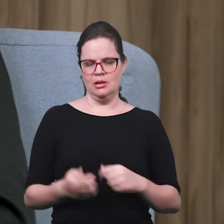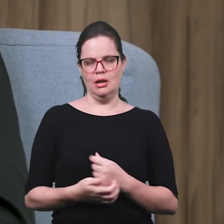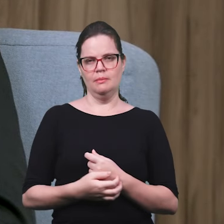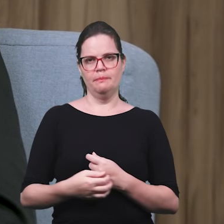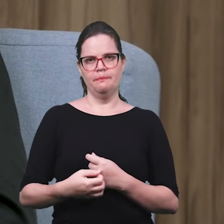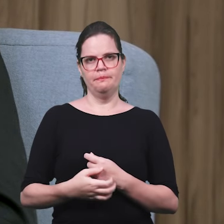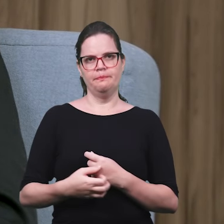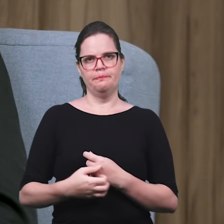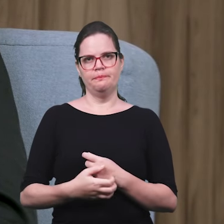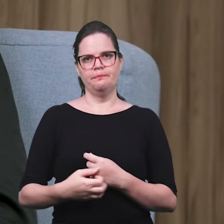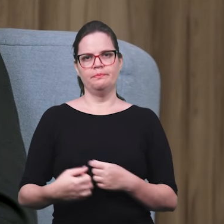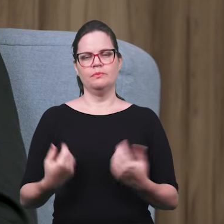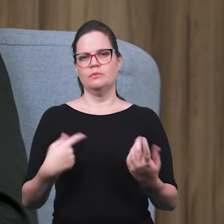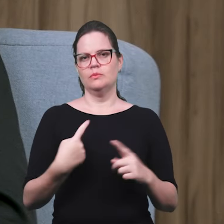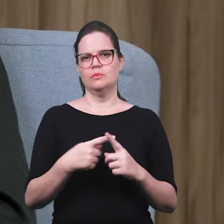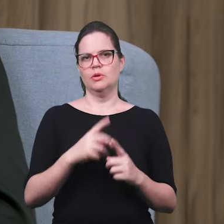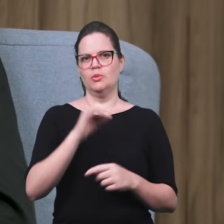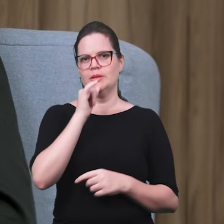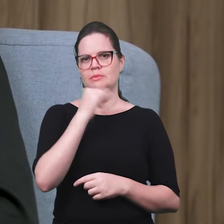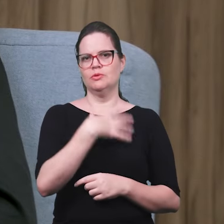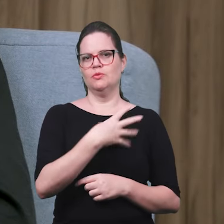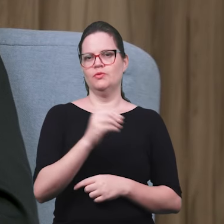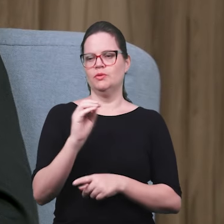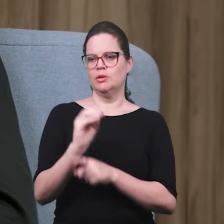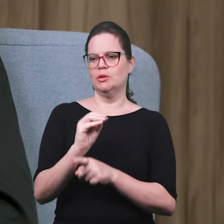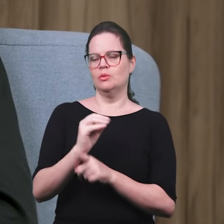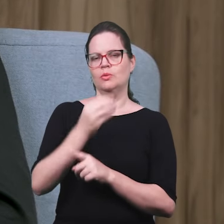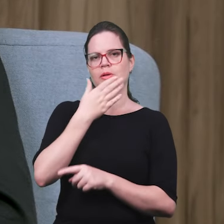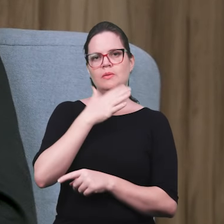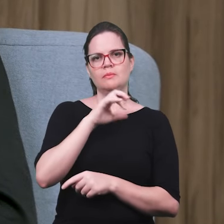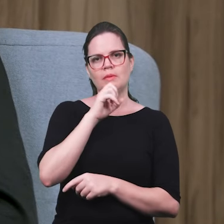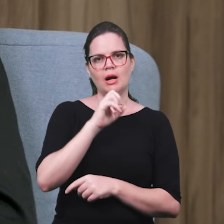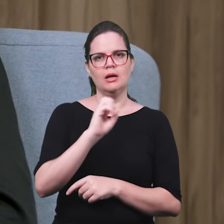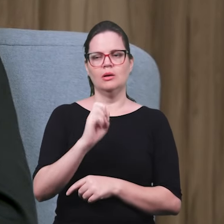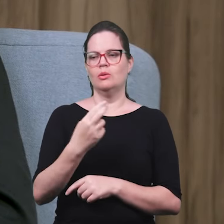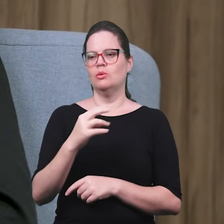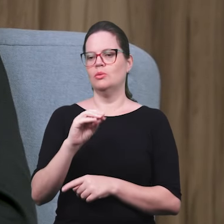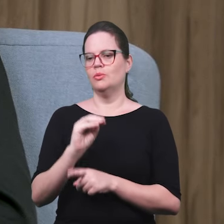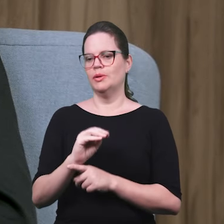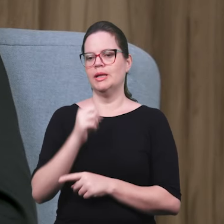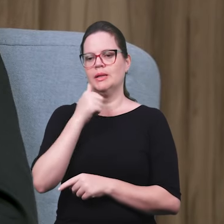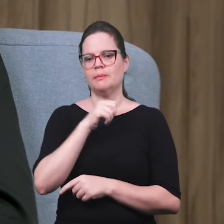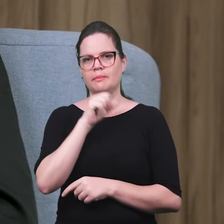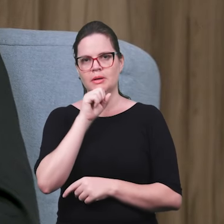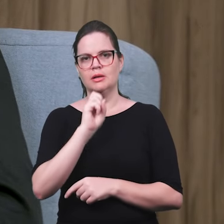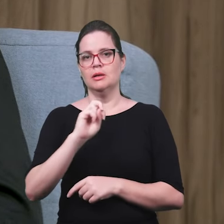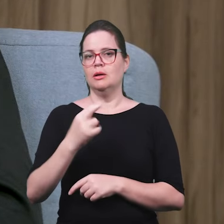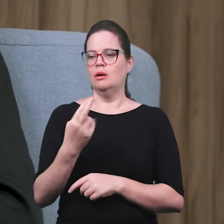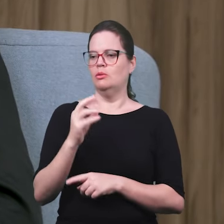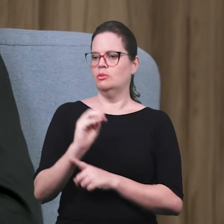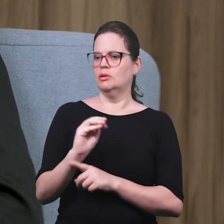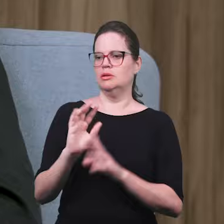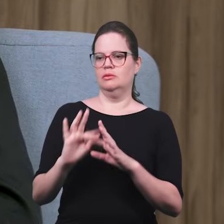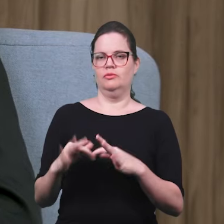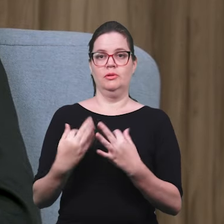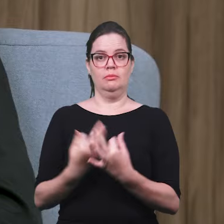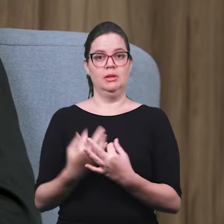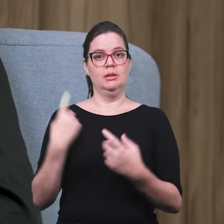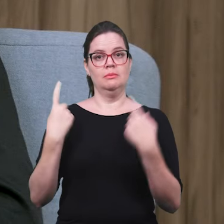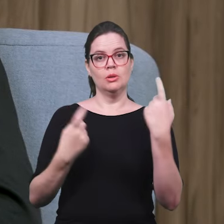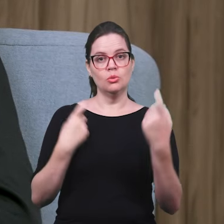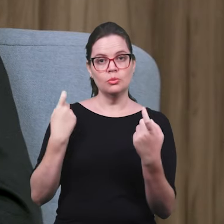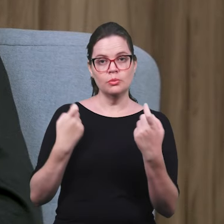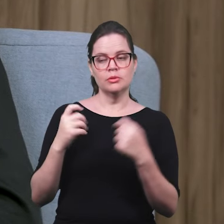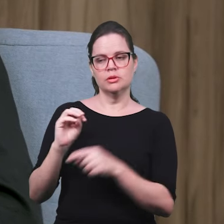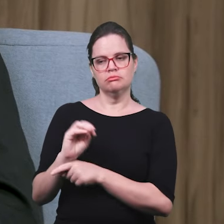podemos aqui citar a respeito de um filho que cuida do pai, um filho que cuida da mãe, um filho que tem um familiar que realmente